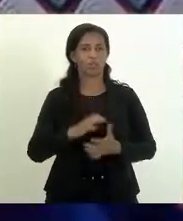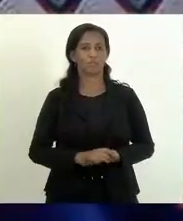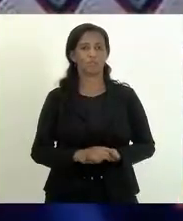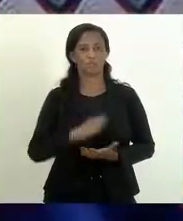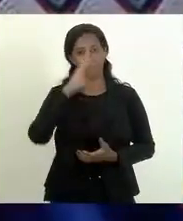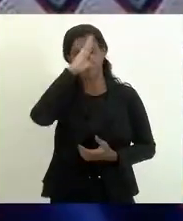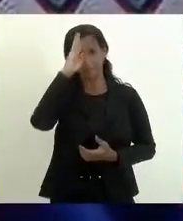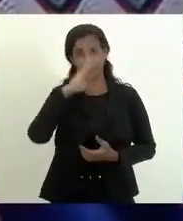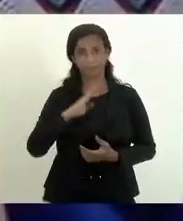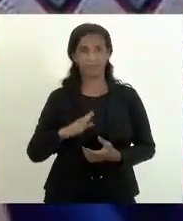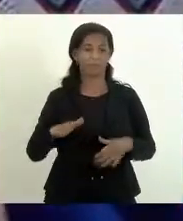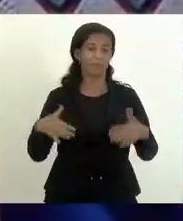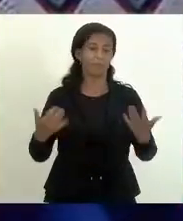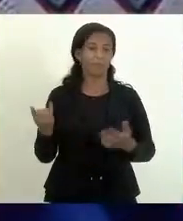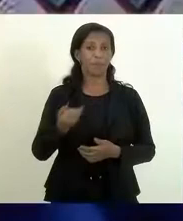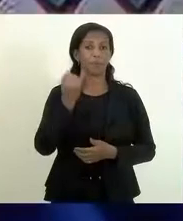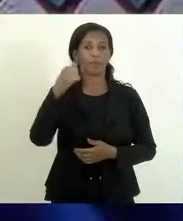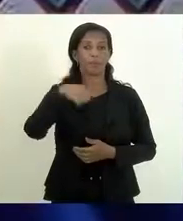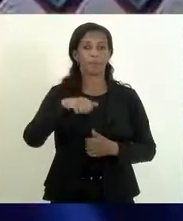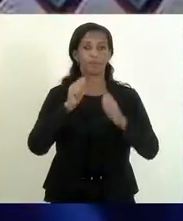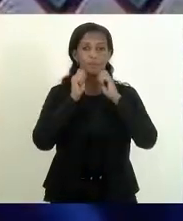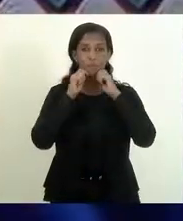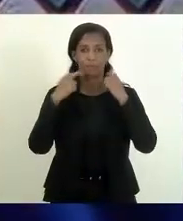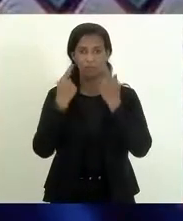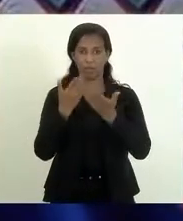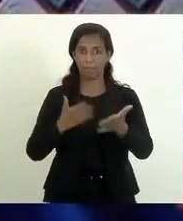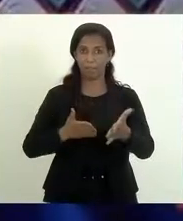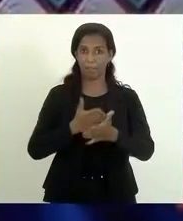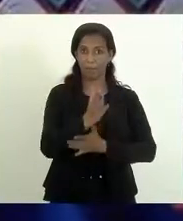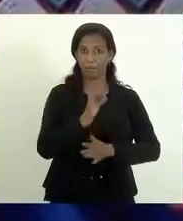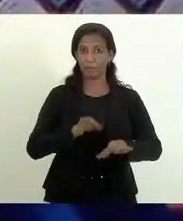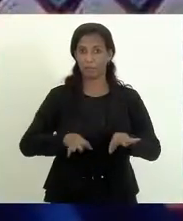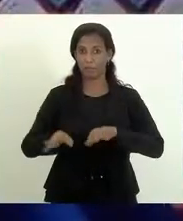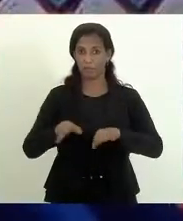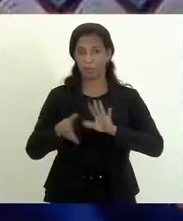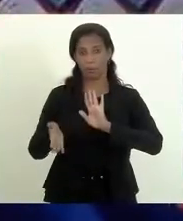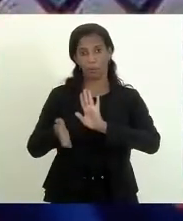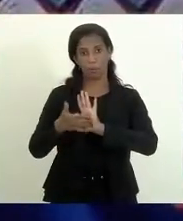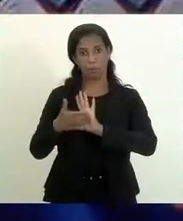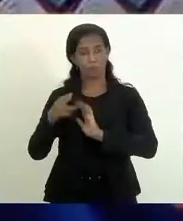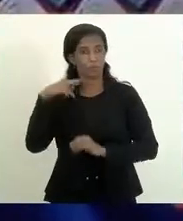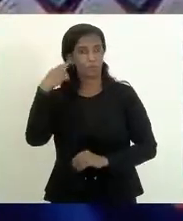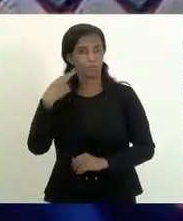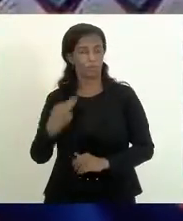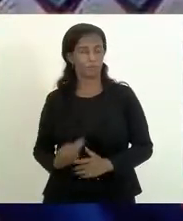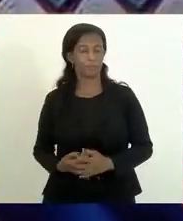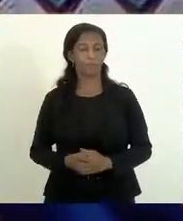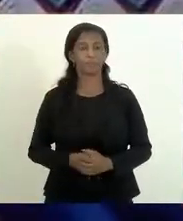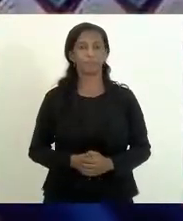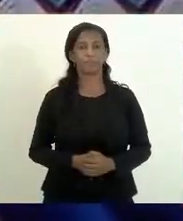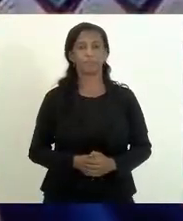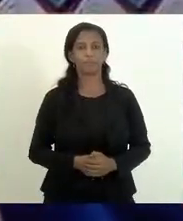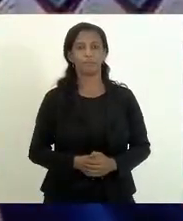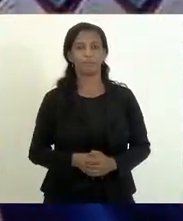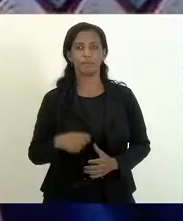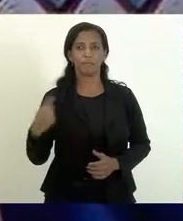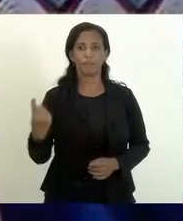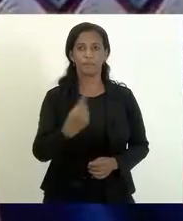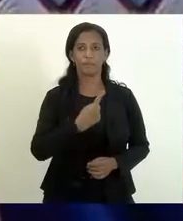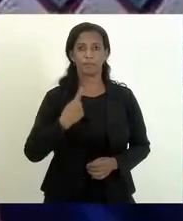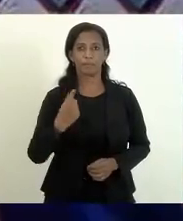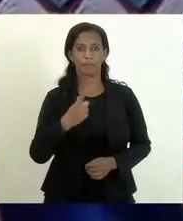Então, é fundamental que essa casa aprove esse projeto proposto pela deputada Renata Souza para que a